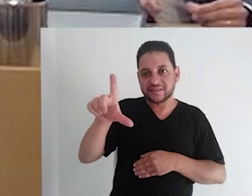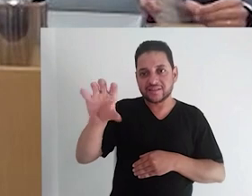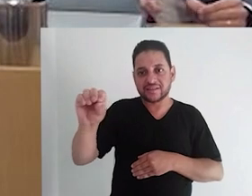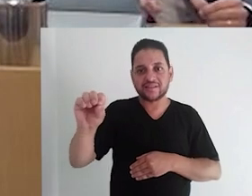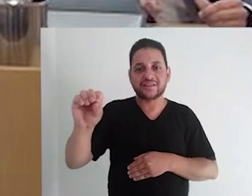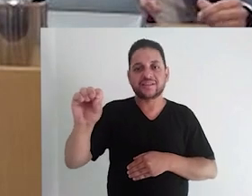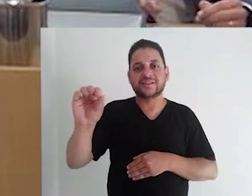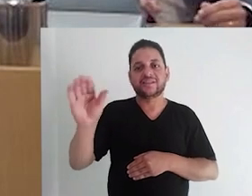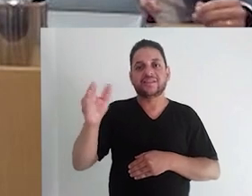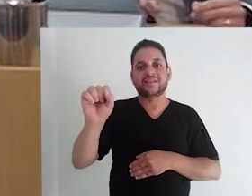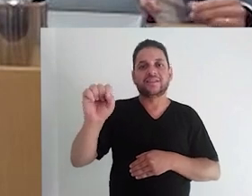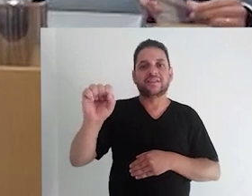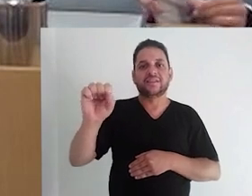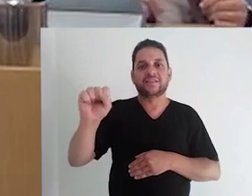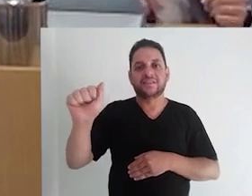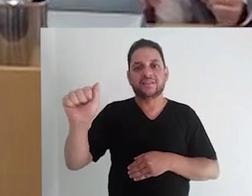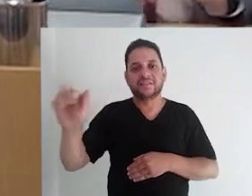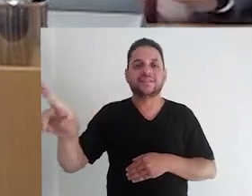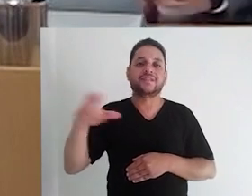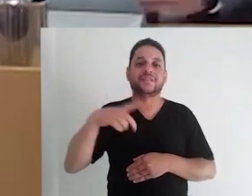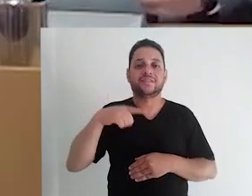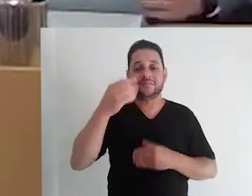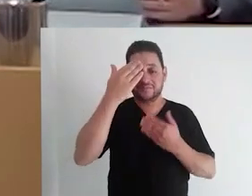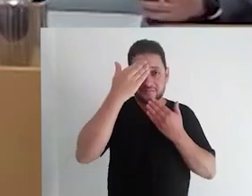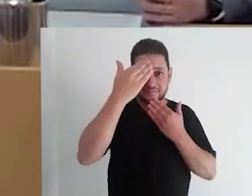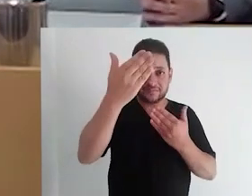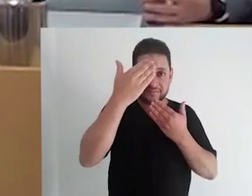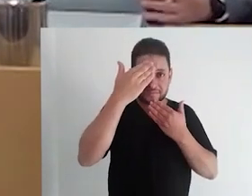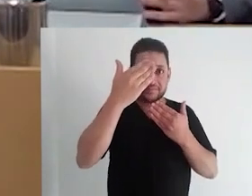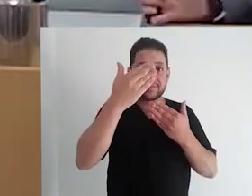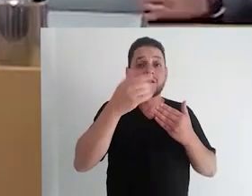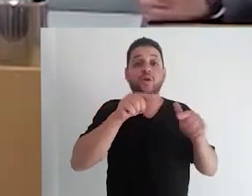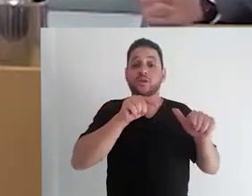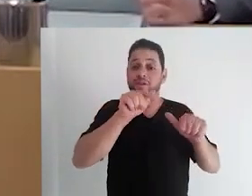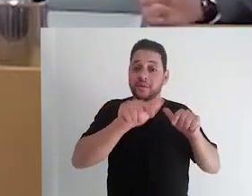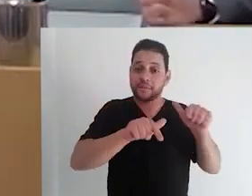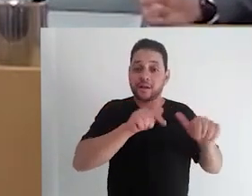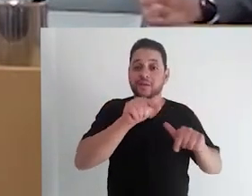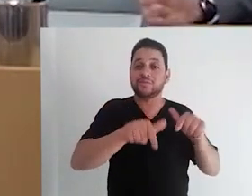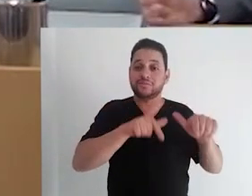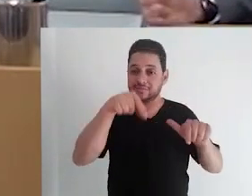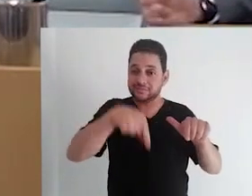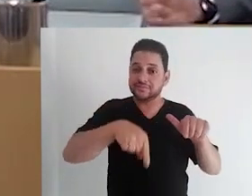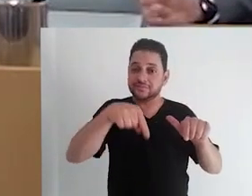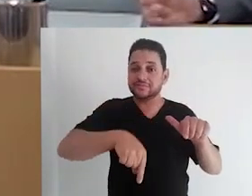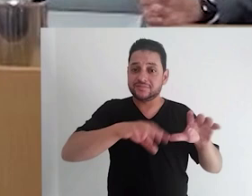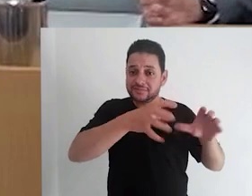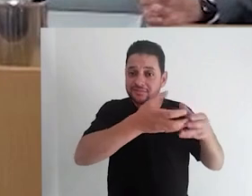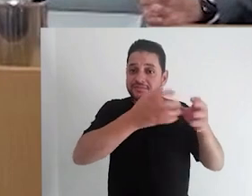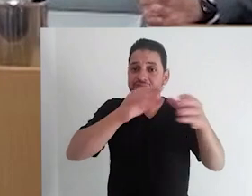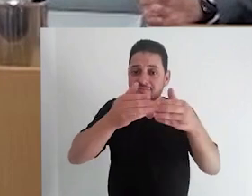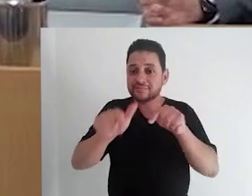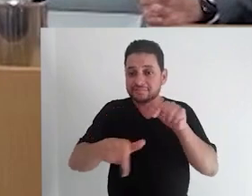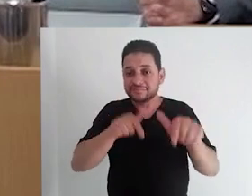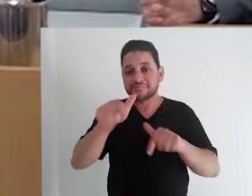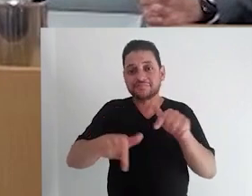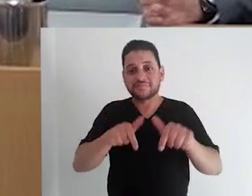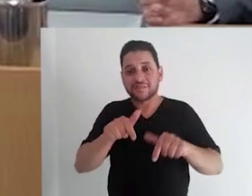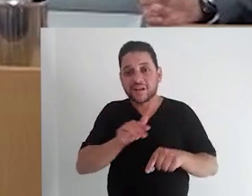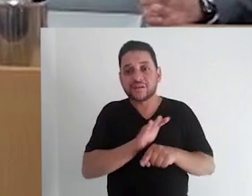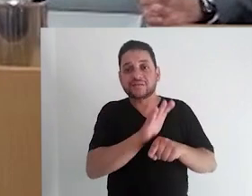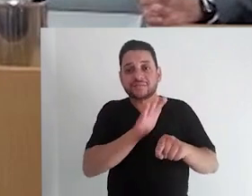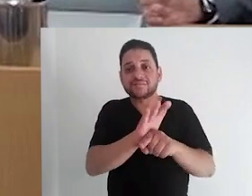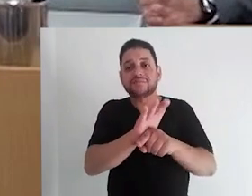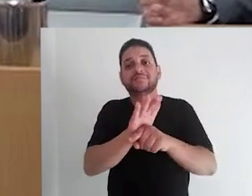Agradeço todas as equipes de servidores que também, né, nos ajudaram a